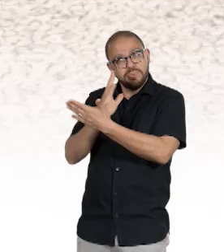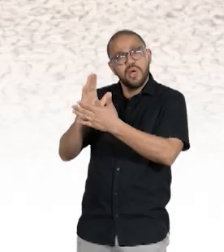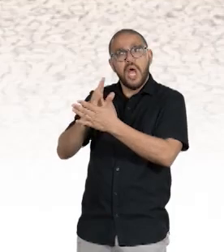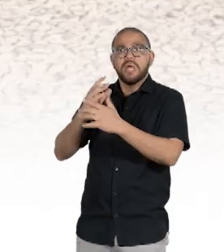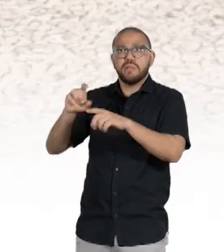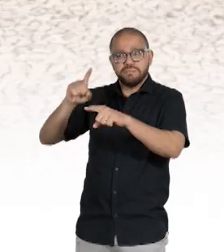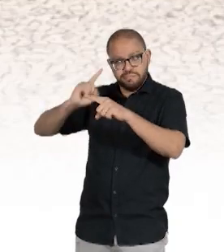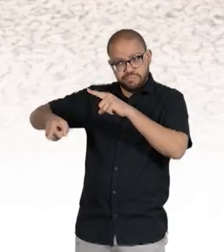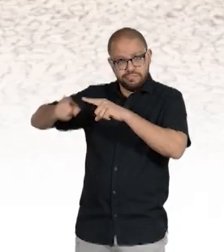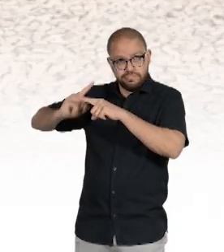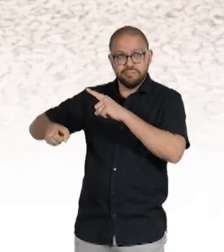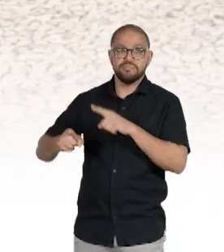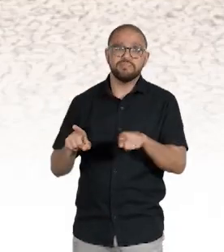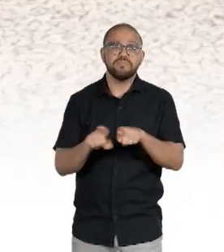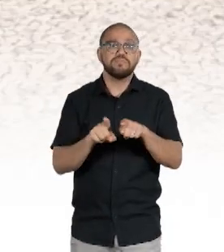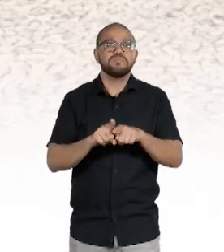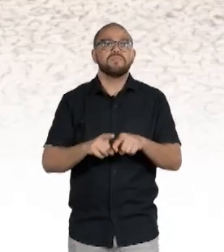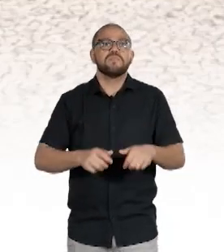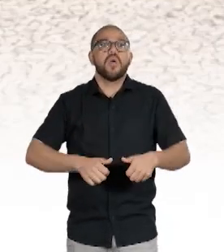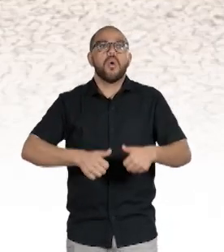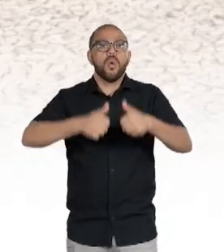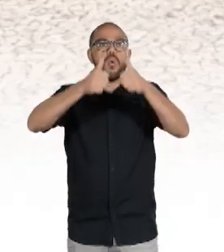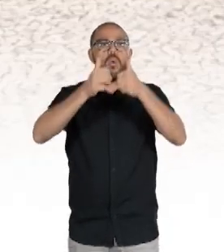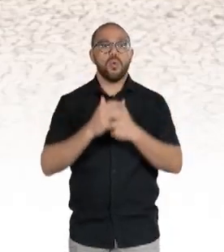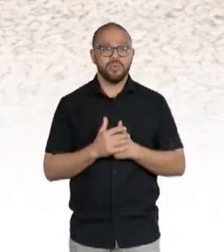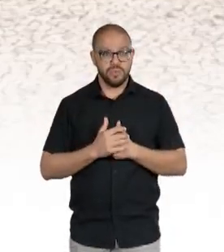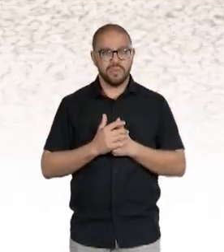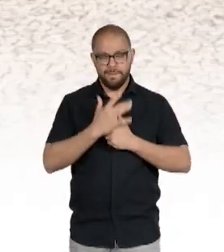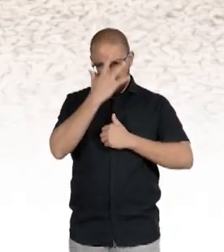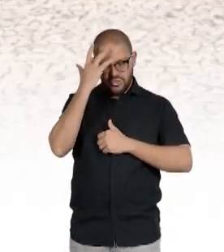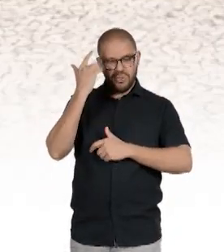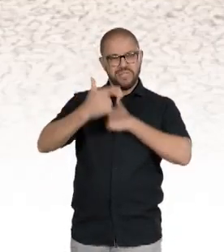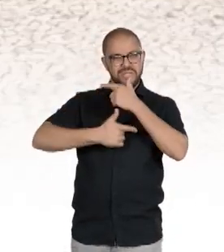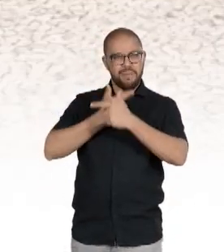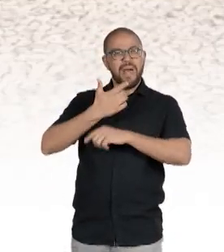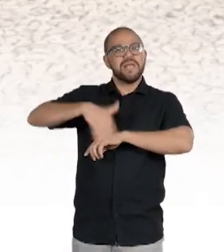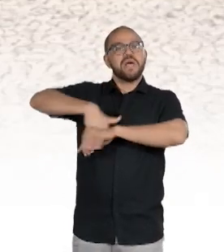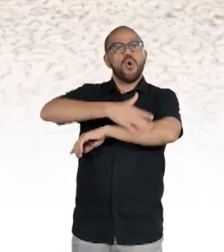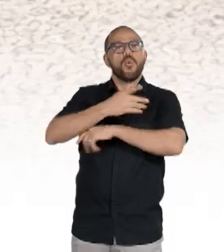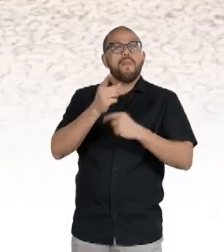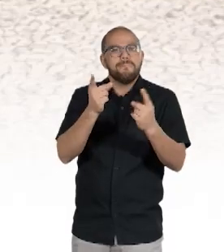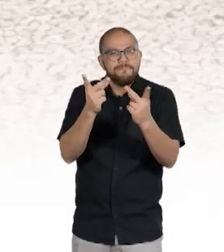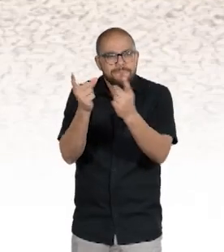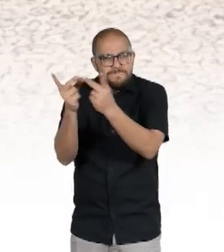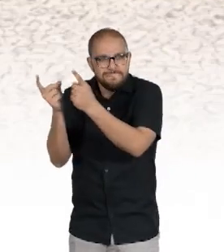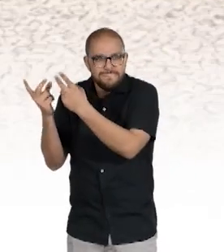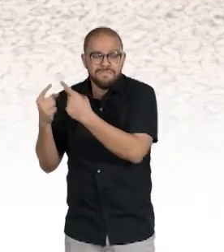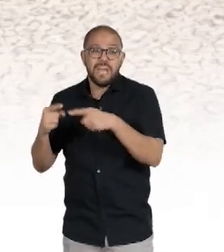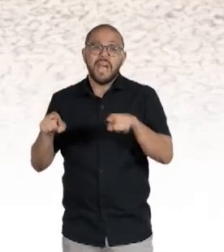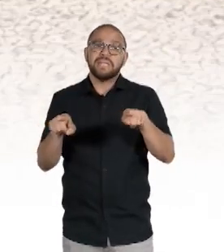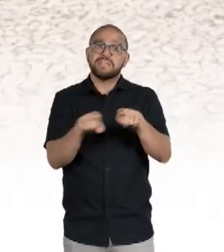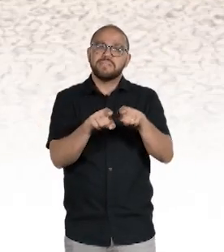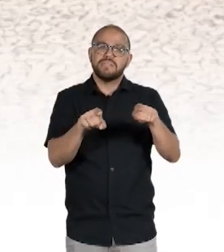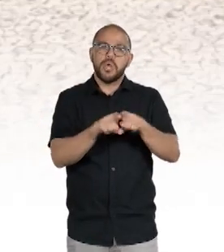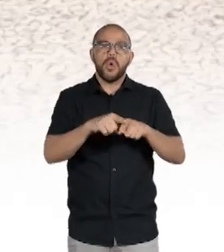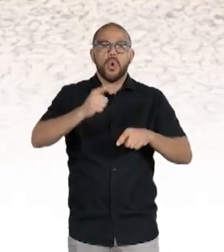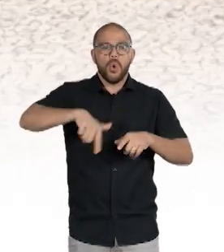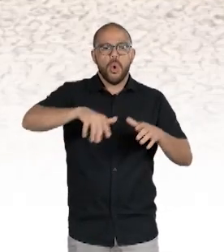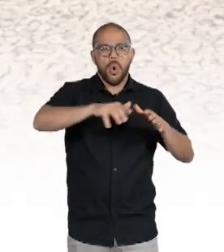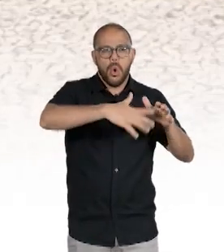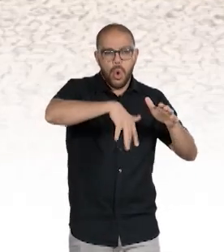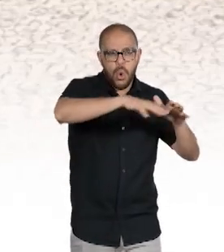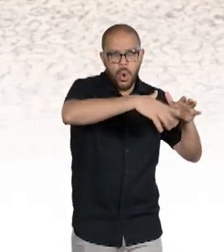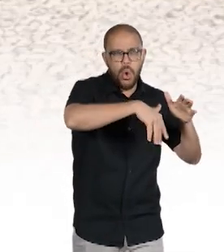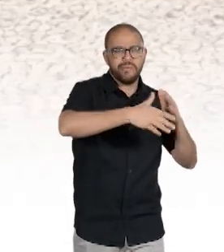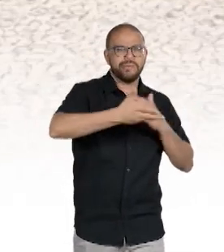proibidas, também no aumento no número de vendedores ambulantes e ainda na recuperação de áreas